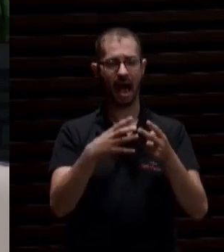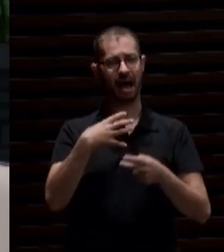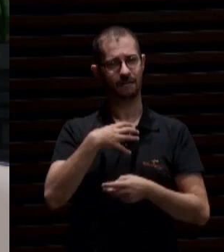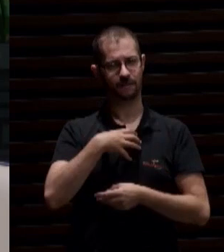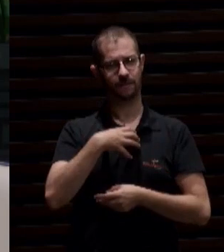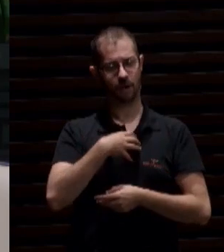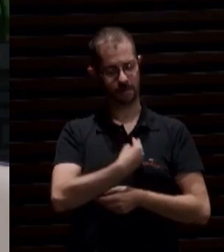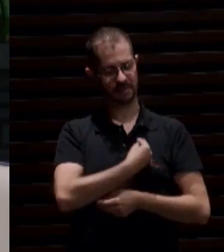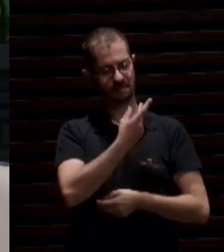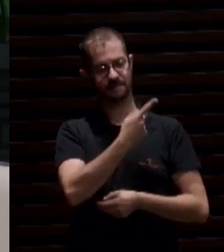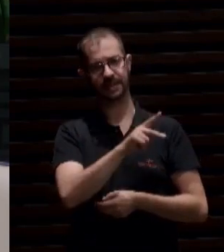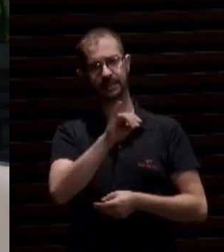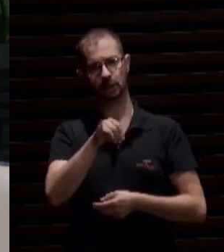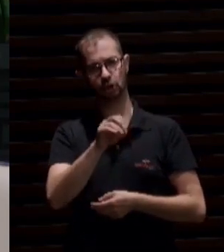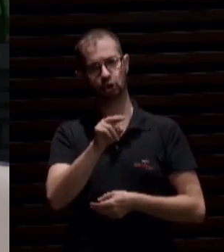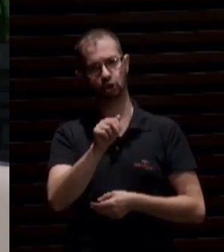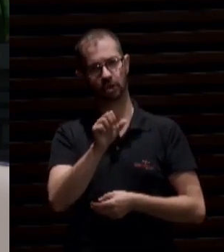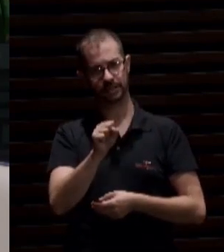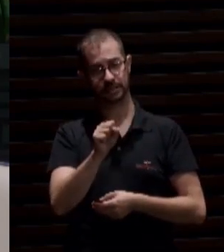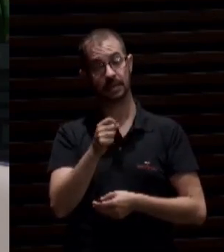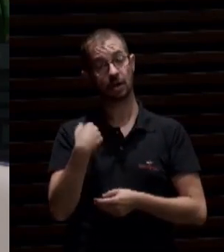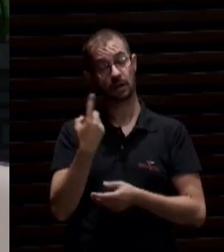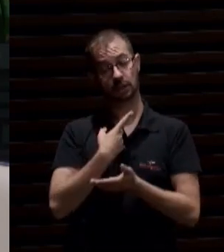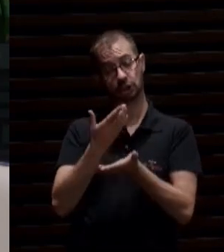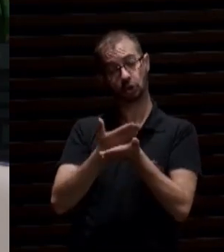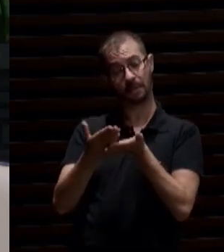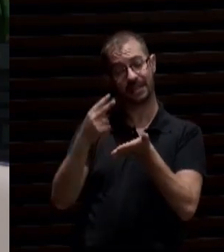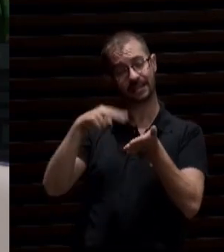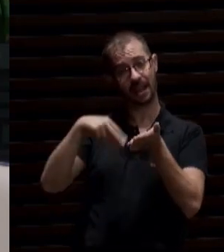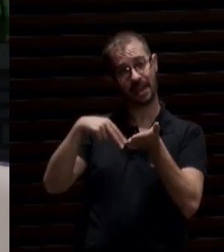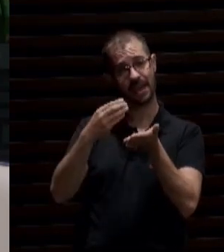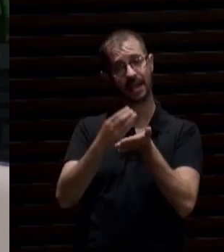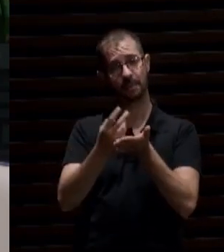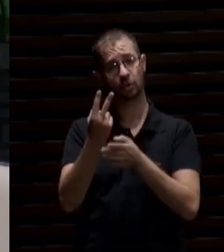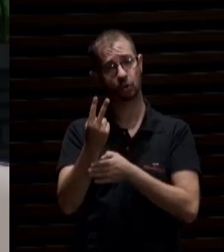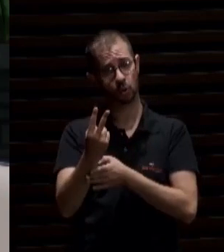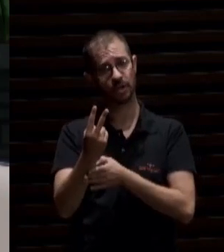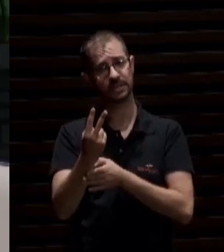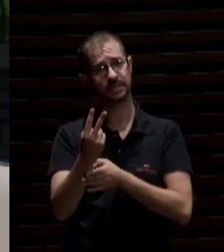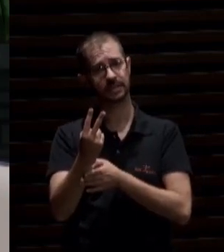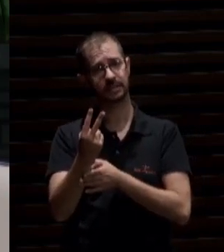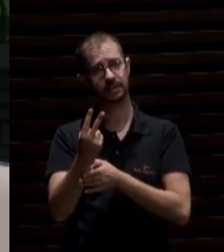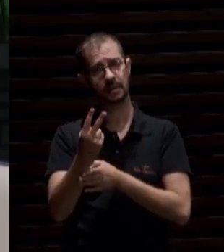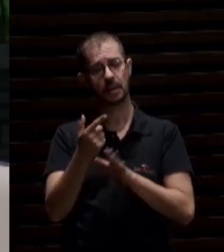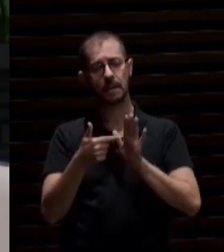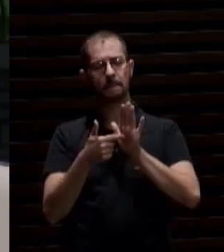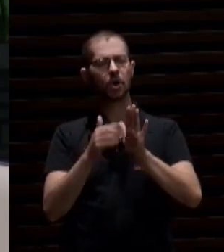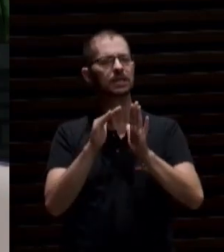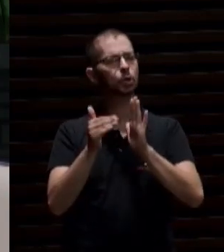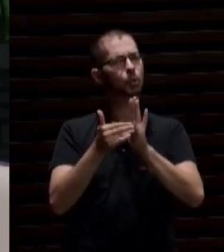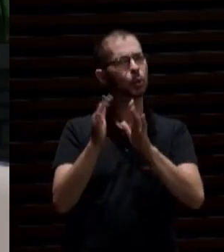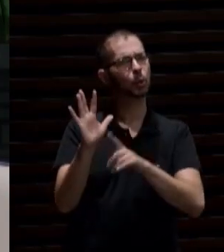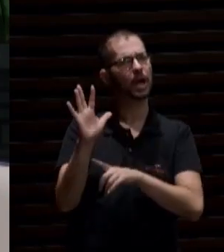É engraçado pensar que quando nós começamos a ler o capítulo 2 de Jonas, esse é o começo de tudo o que está acontecendo com